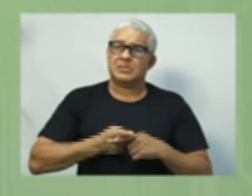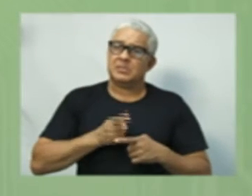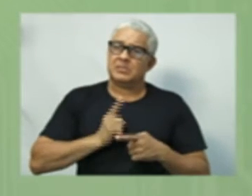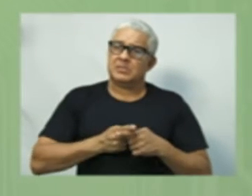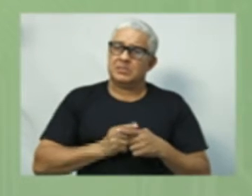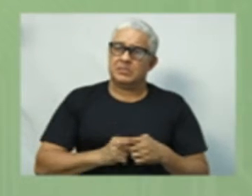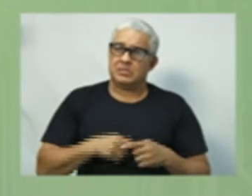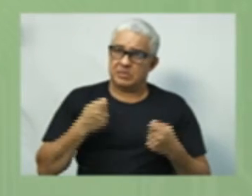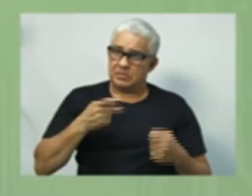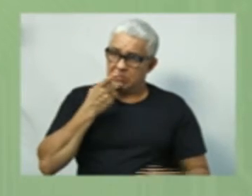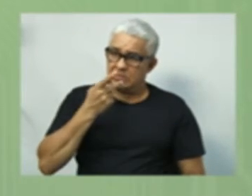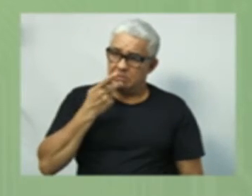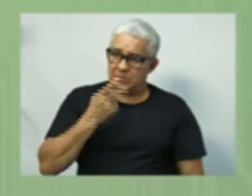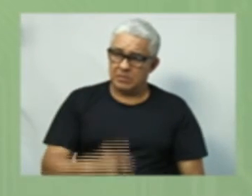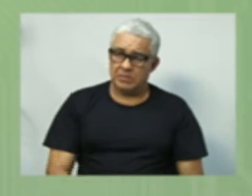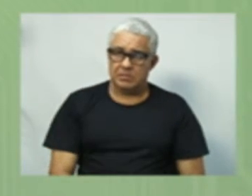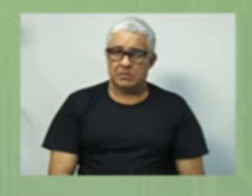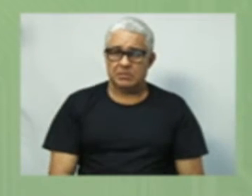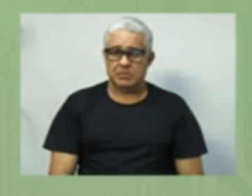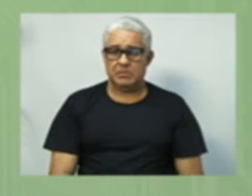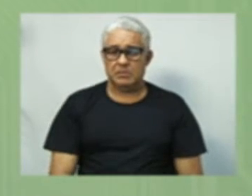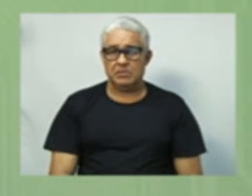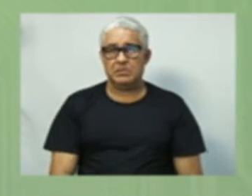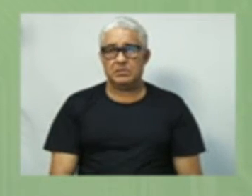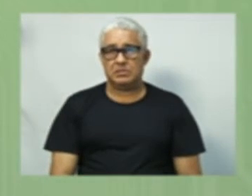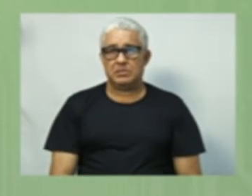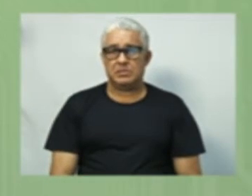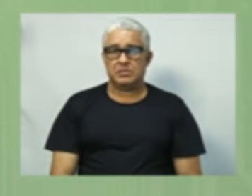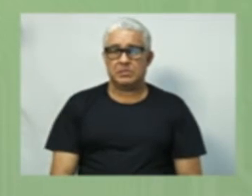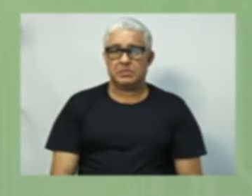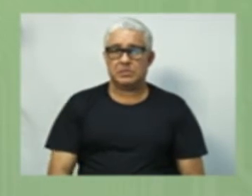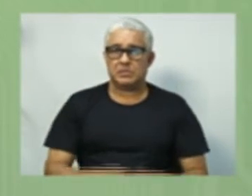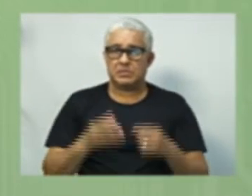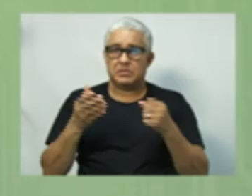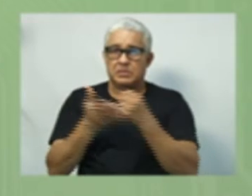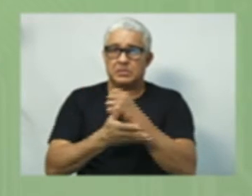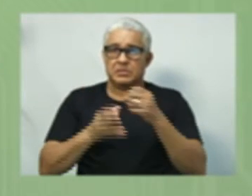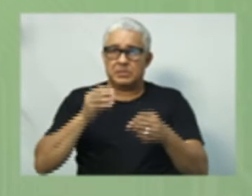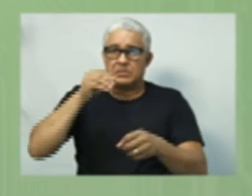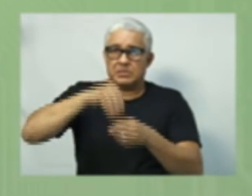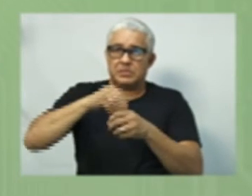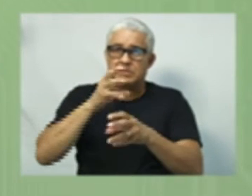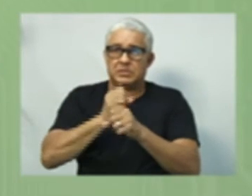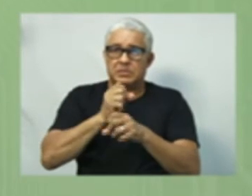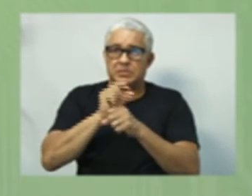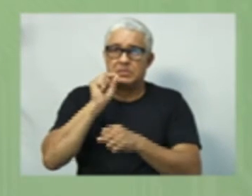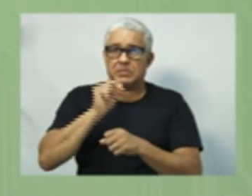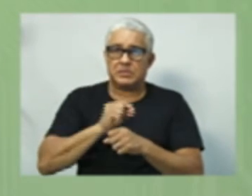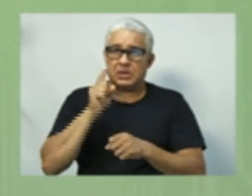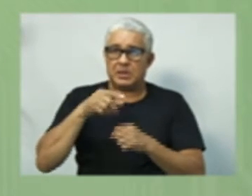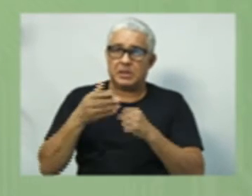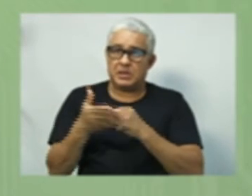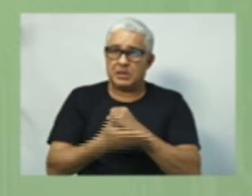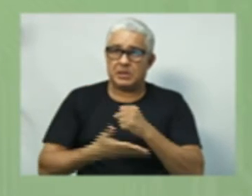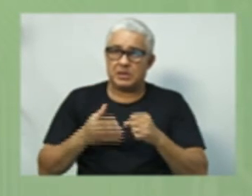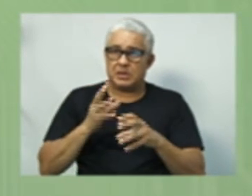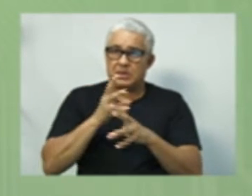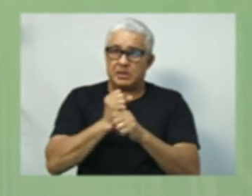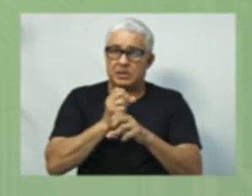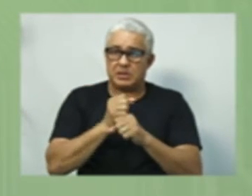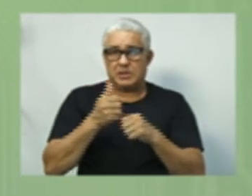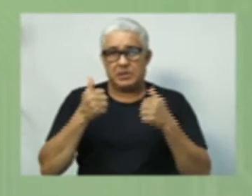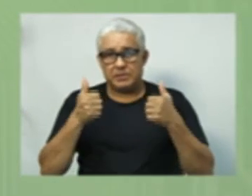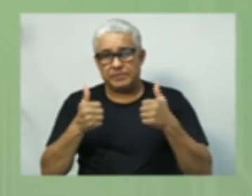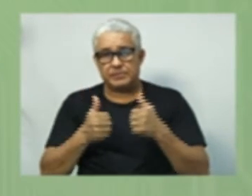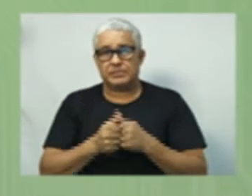A gente tem que falar não só onde vai ser cobrado, mas em cima do quê? E esse em cima do quê é a nossa base de cálculo, ok?